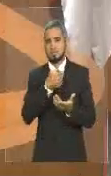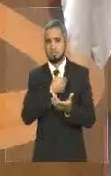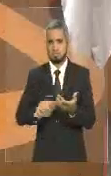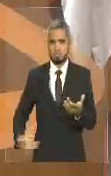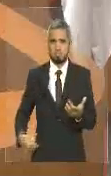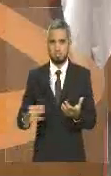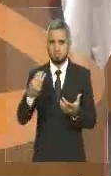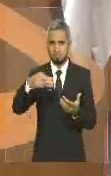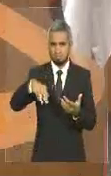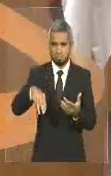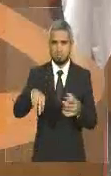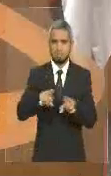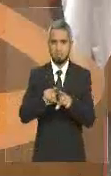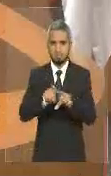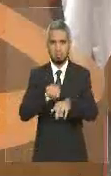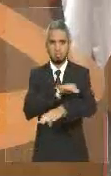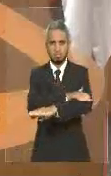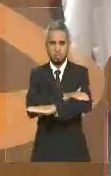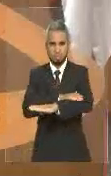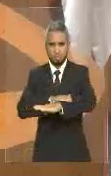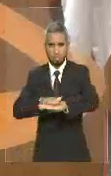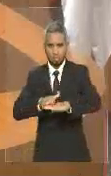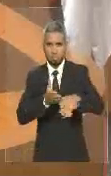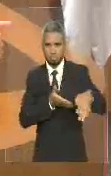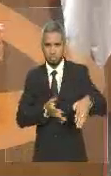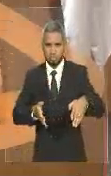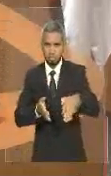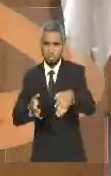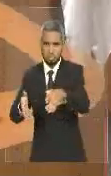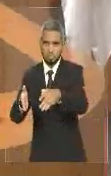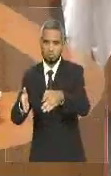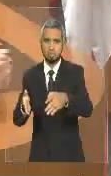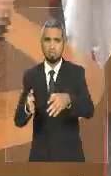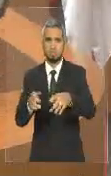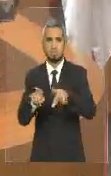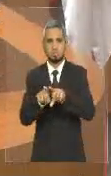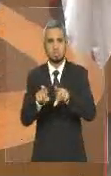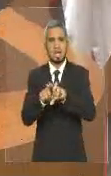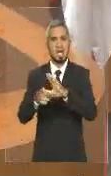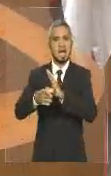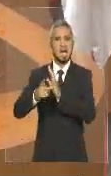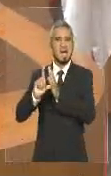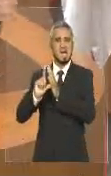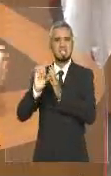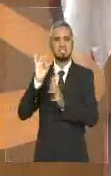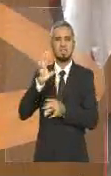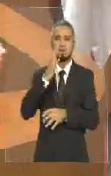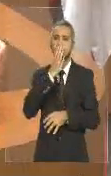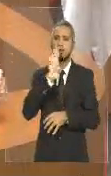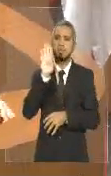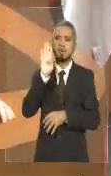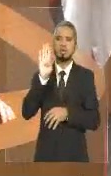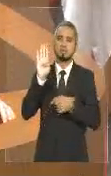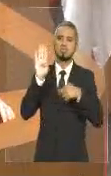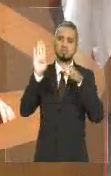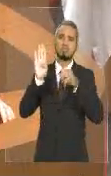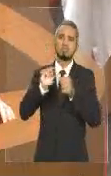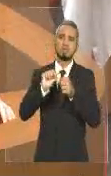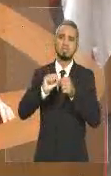as estradas, as rodovias estaduais, realiza sonhos que antes eram promessas vãs, como, por